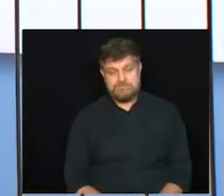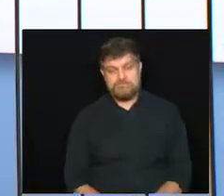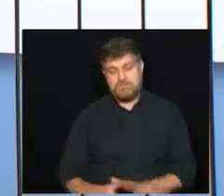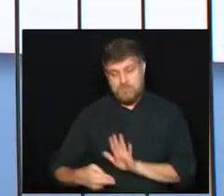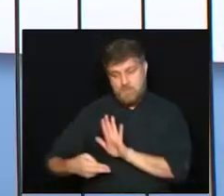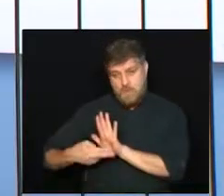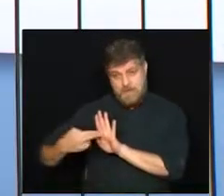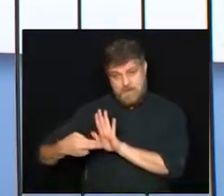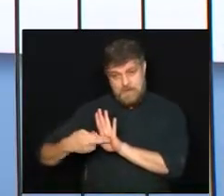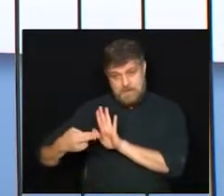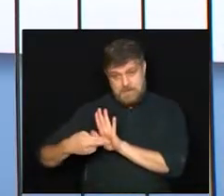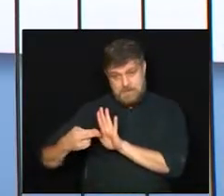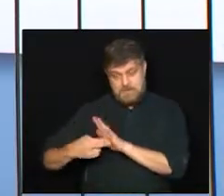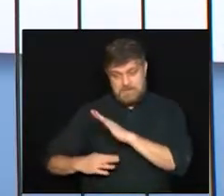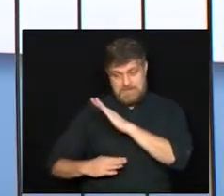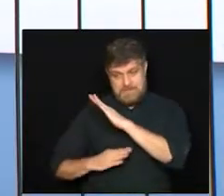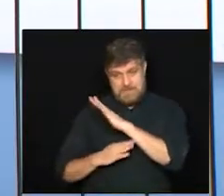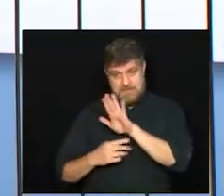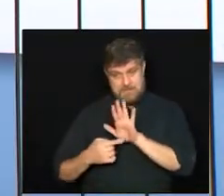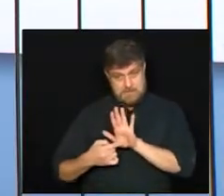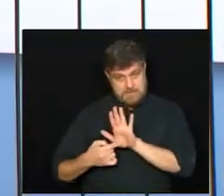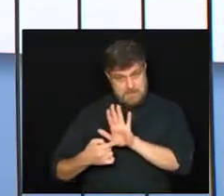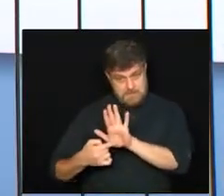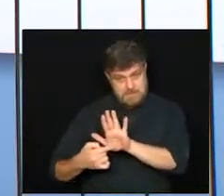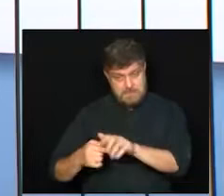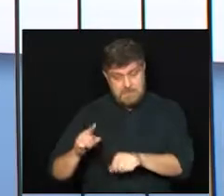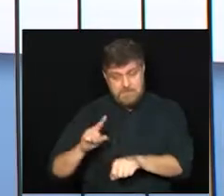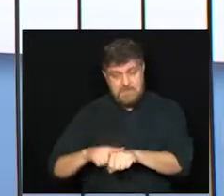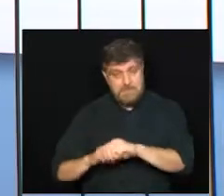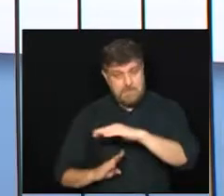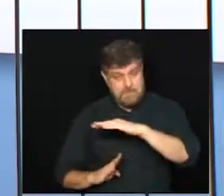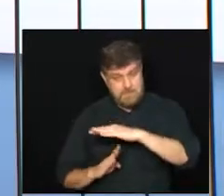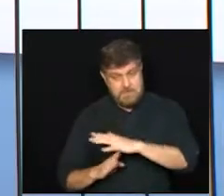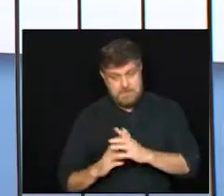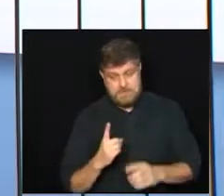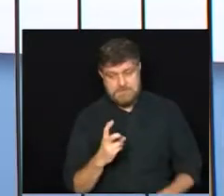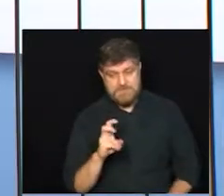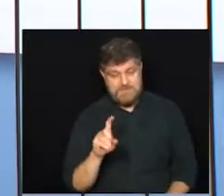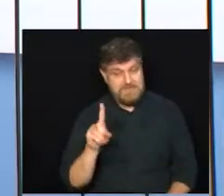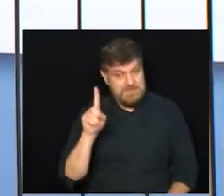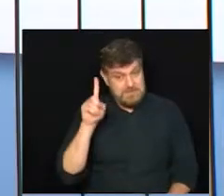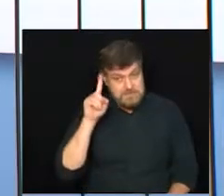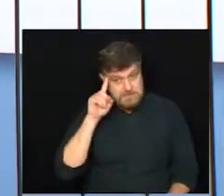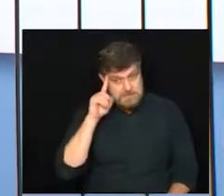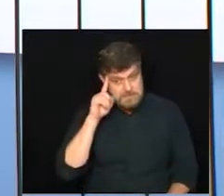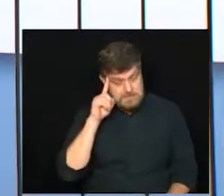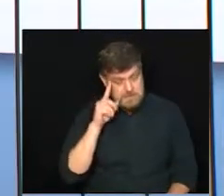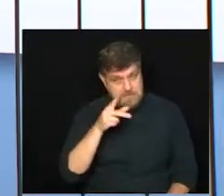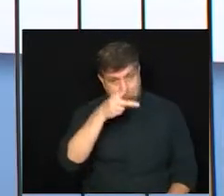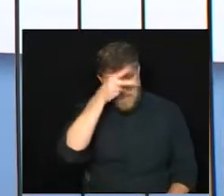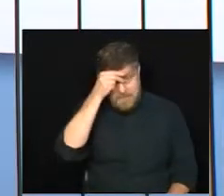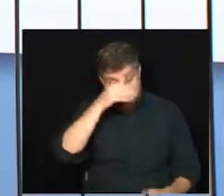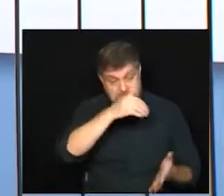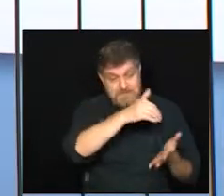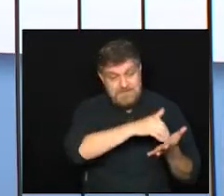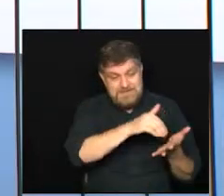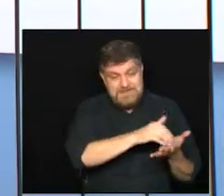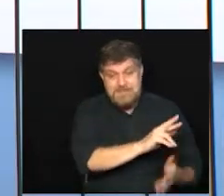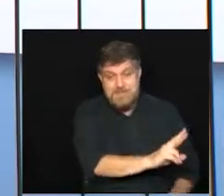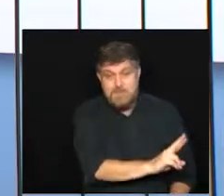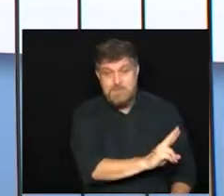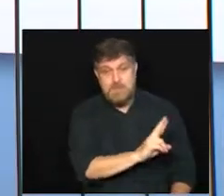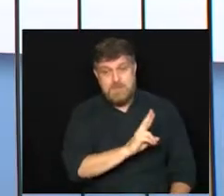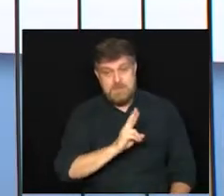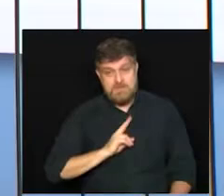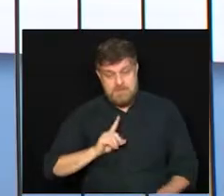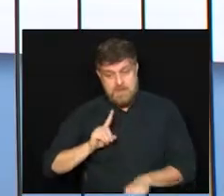requerimentos apresentados na Câmara de Campinas têm um prazo de até 15 dias para que tenham a resposta do Executivo,